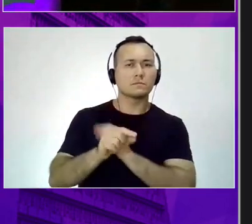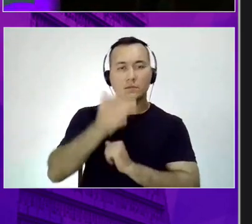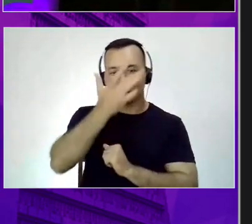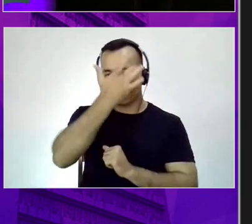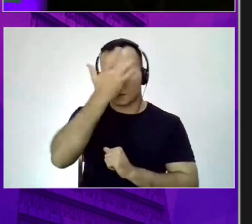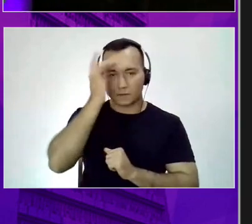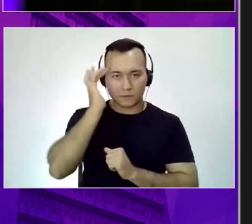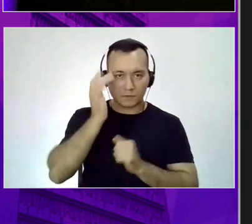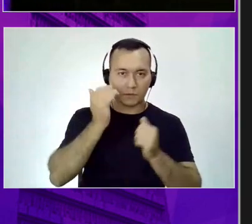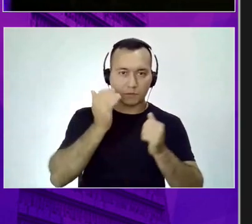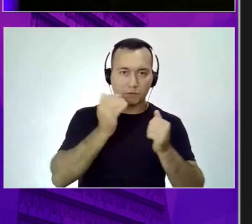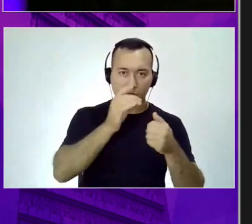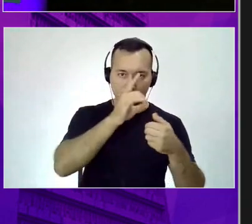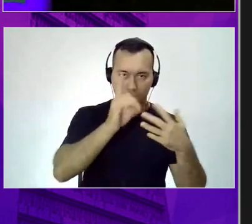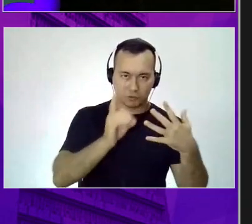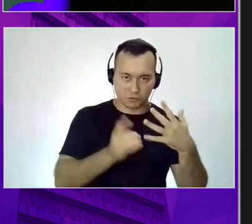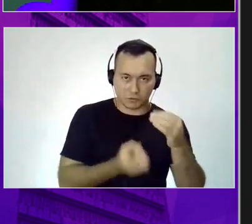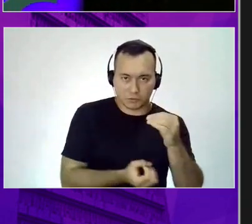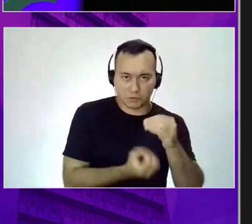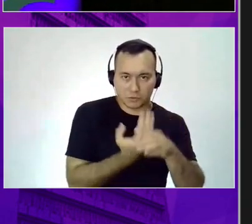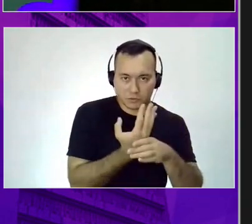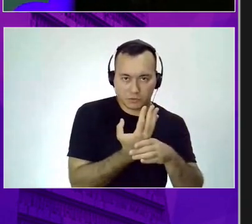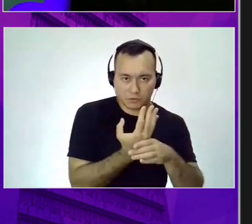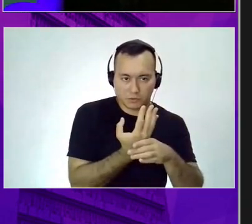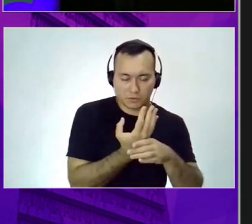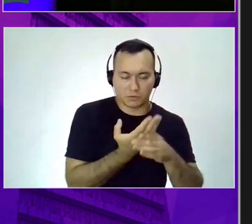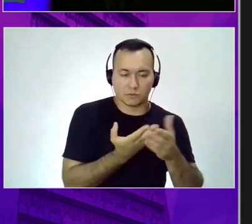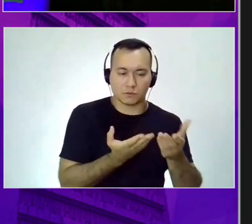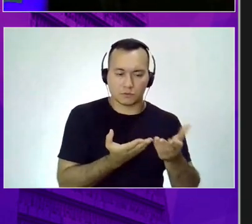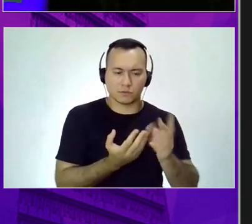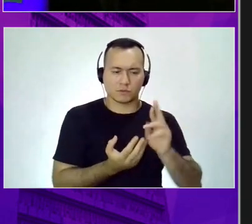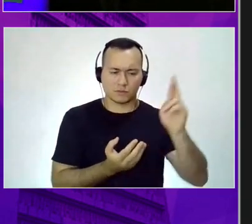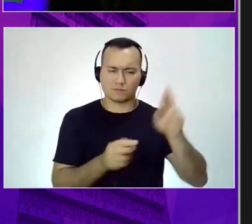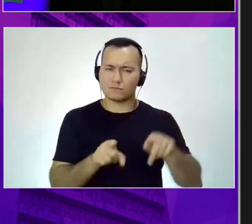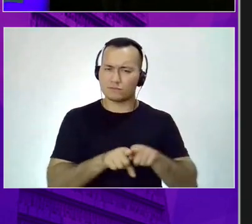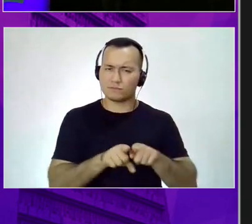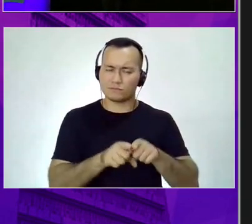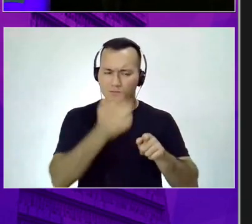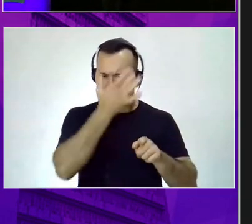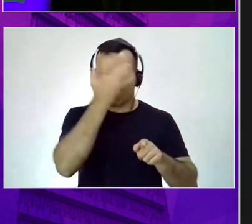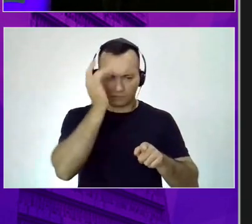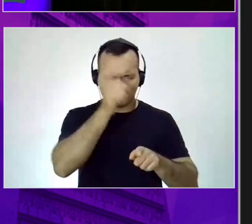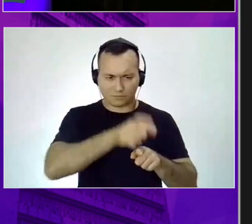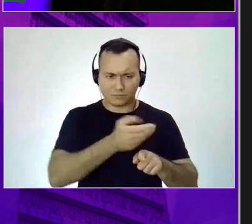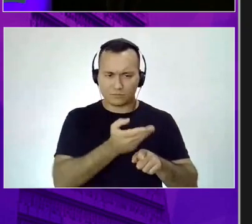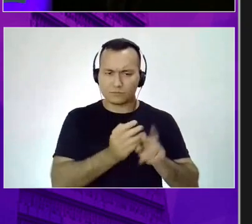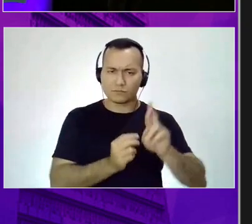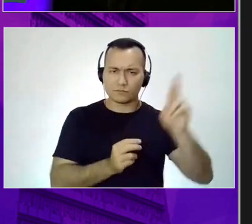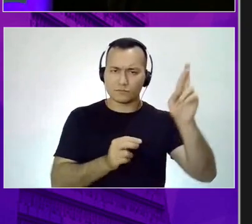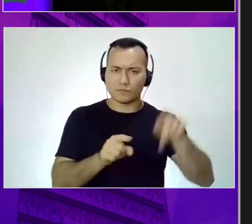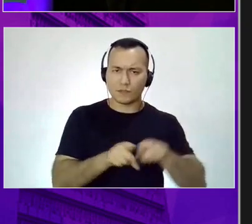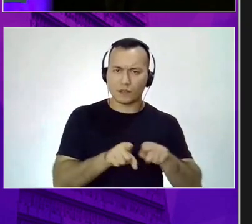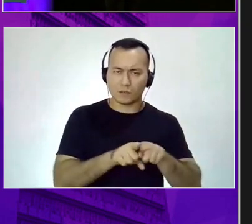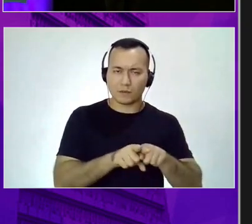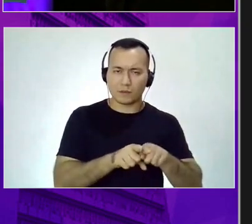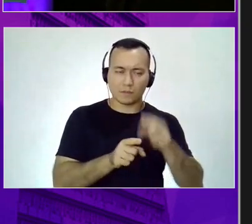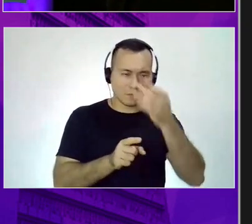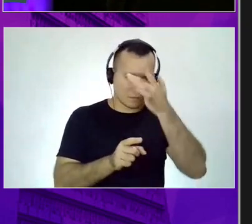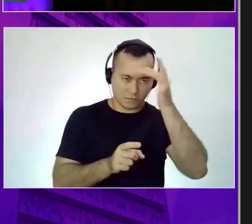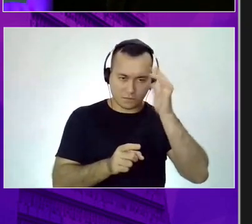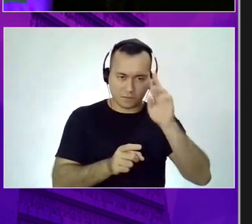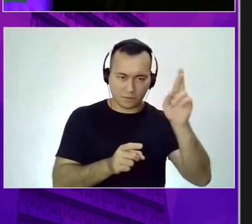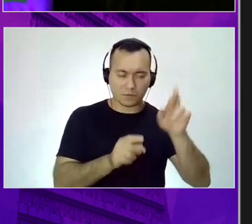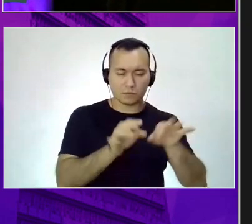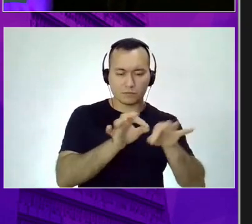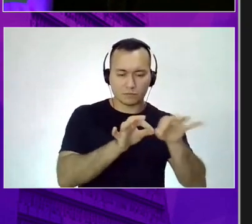certeza. Né? Então, ele está ali num viés de a gente conseguir produzir aquele dado para alguém, por fim,